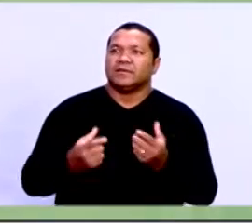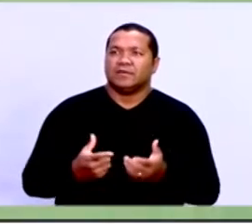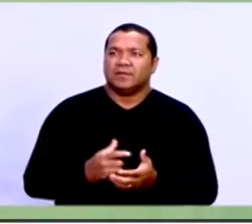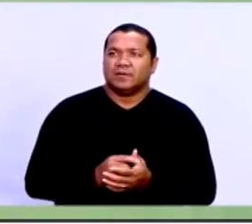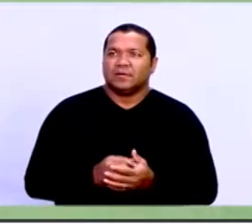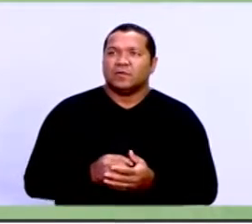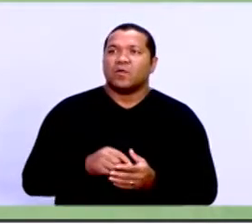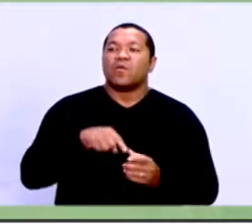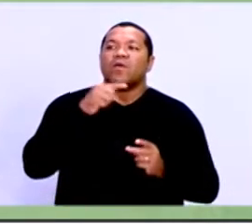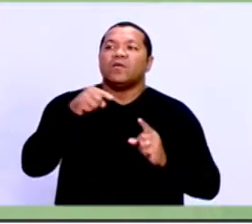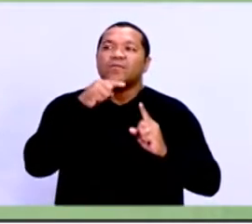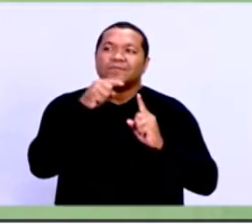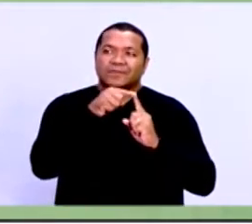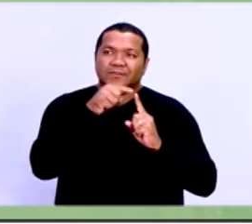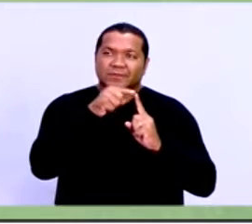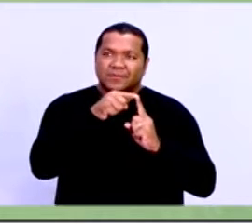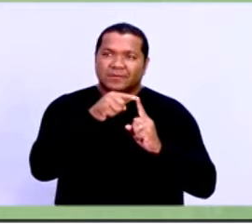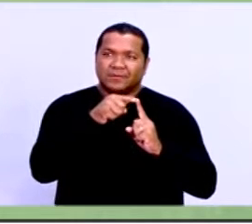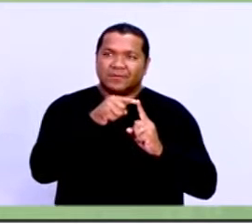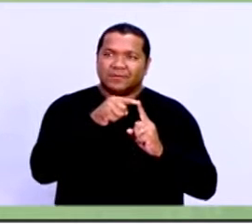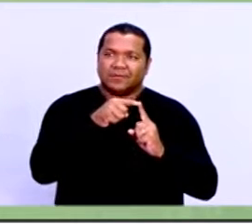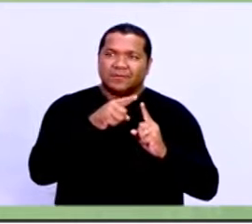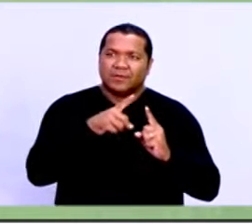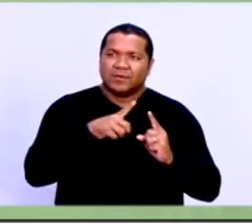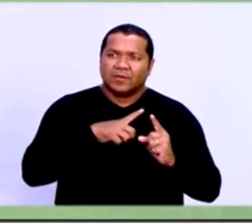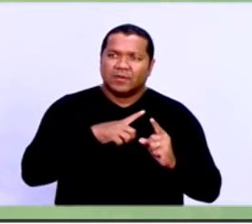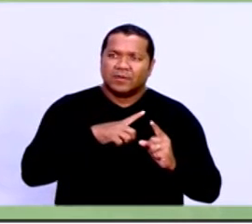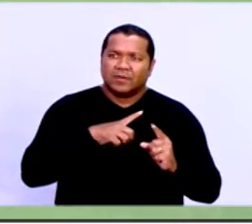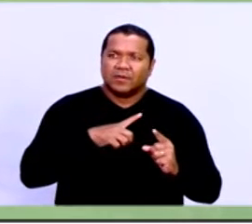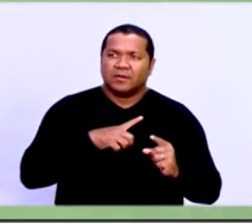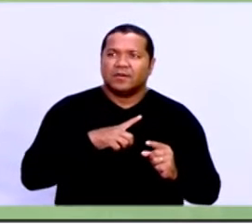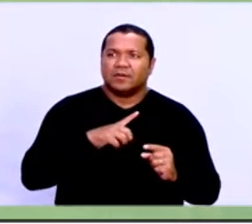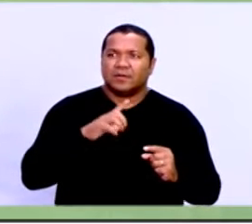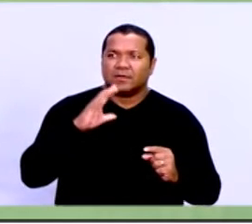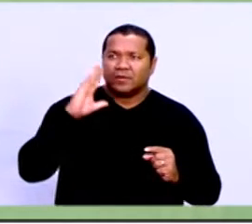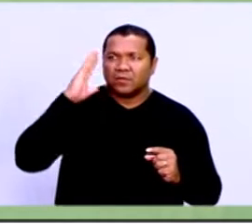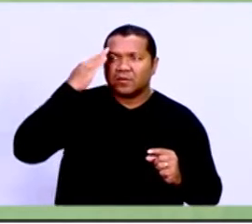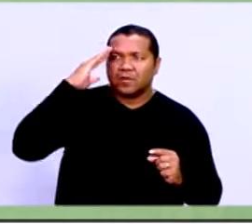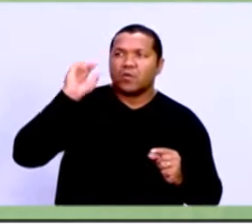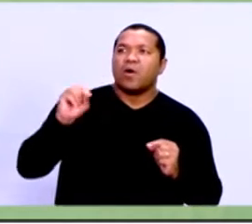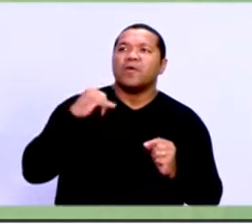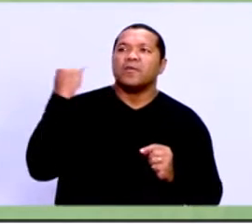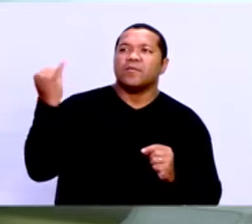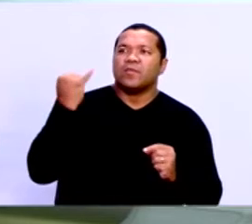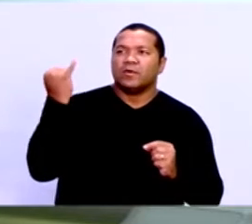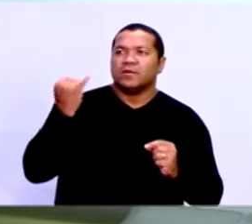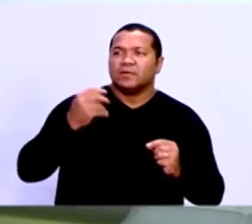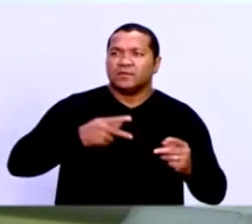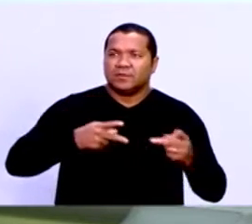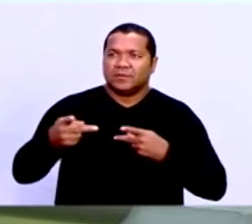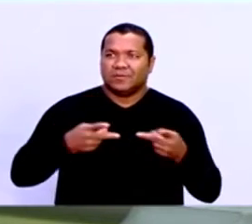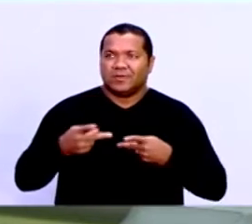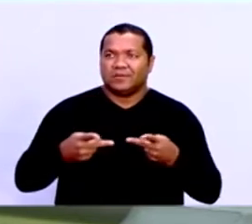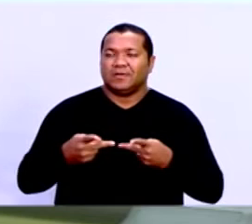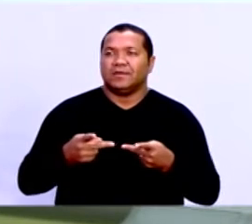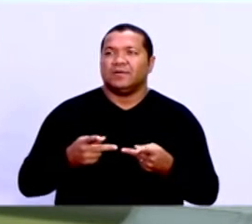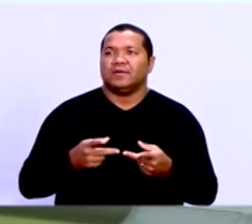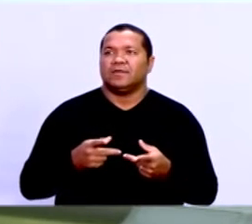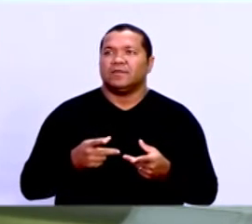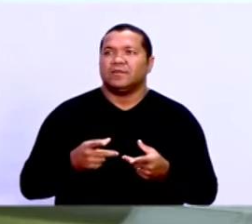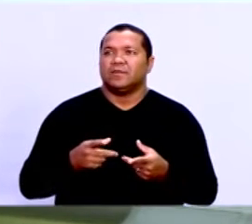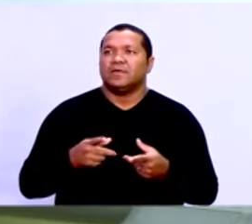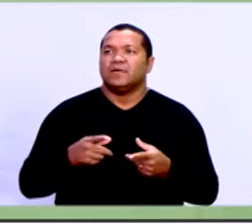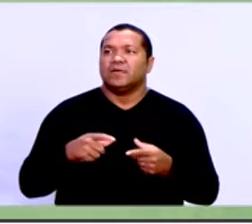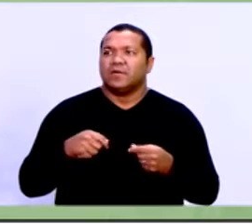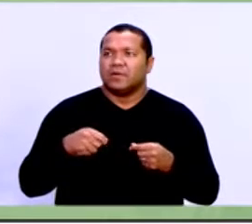vamos aqui aos nossos objetivos específicos da aula de hoje ao final dessa aula vocês terão conseguido